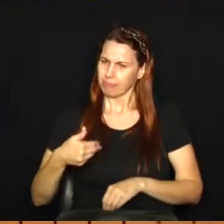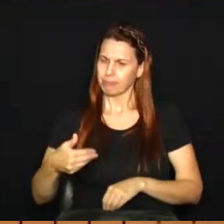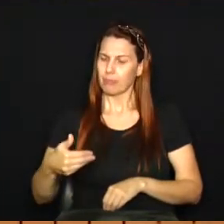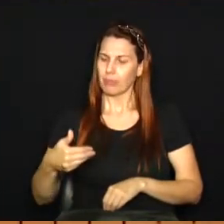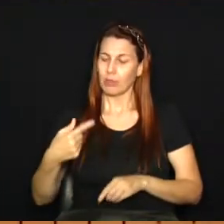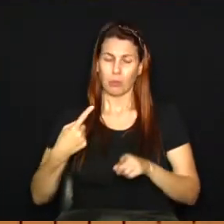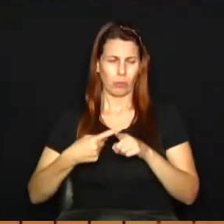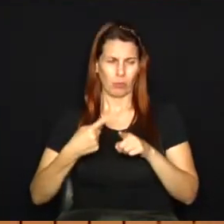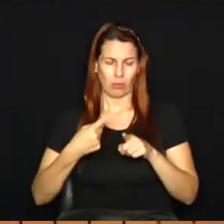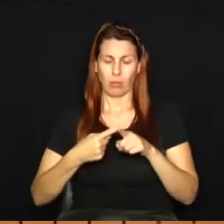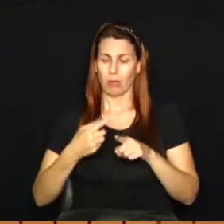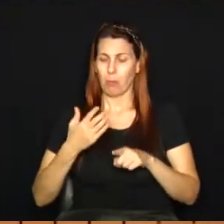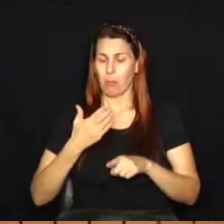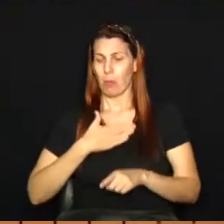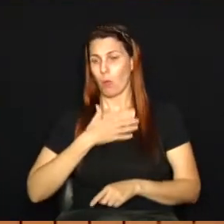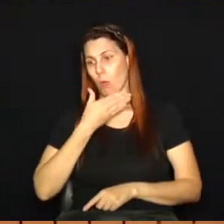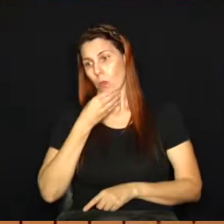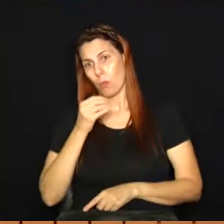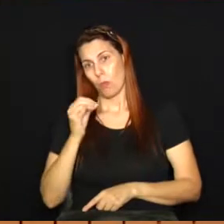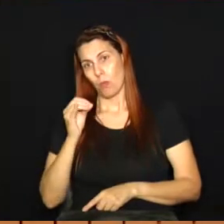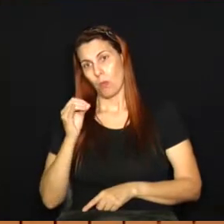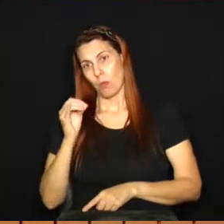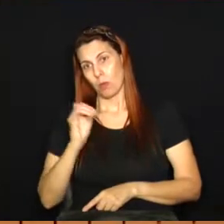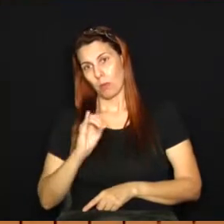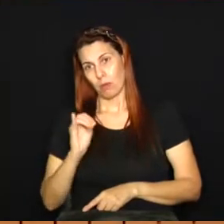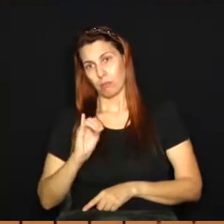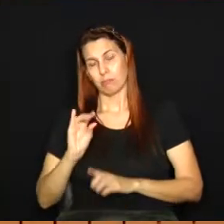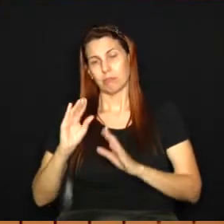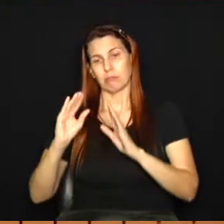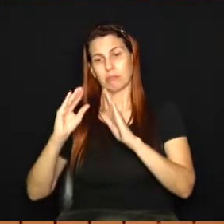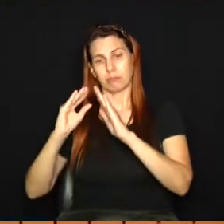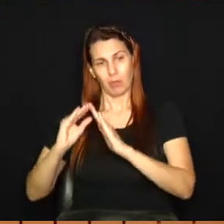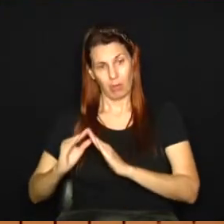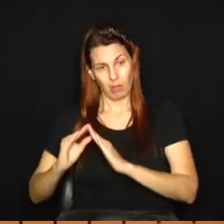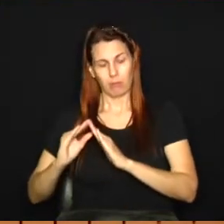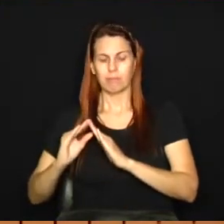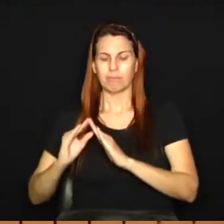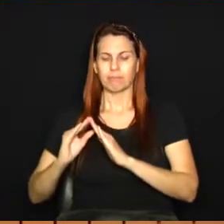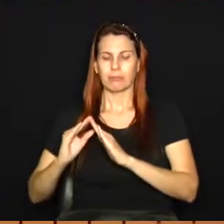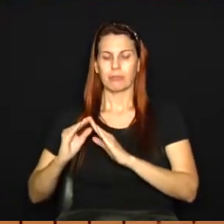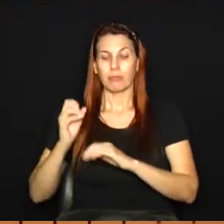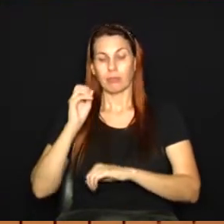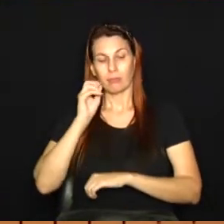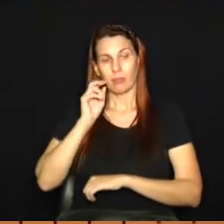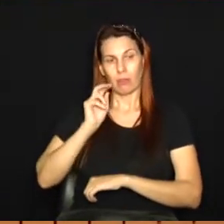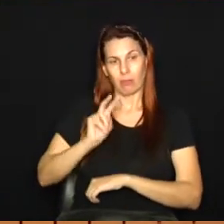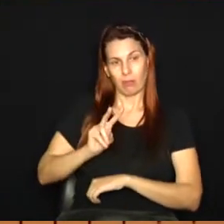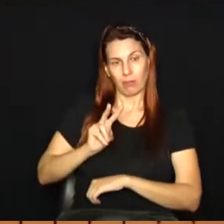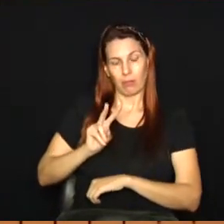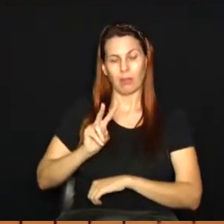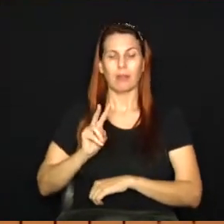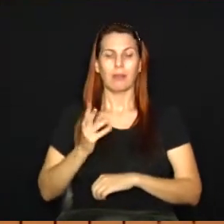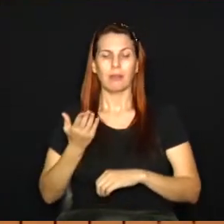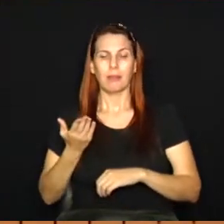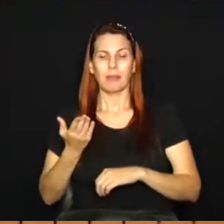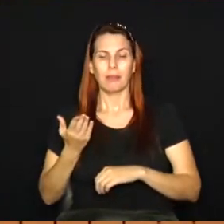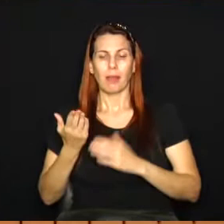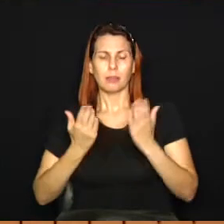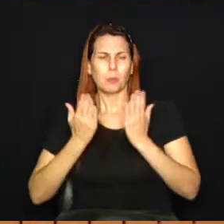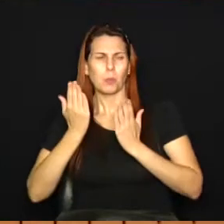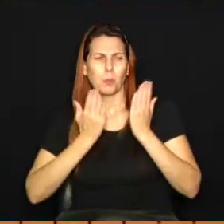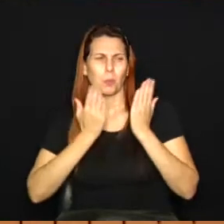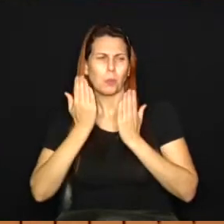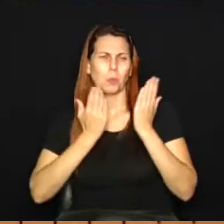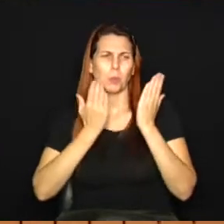pelo fato do meu irmão morar aqui, vim assistir aos concertos, a vida da